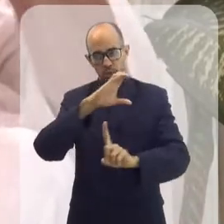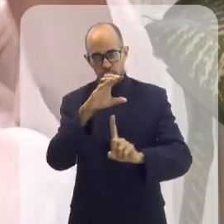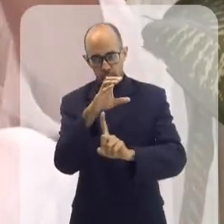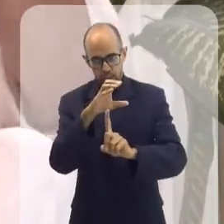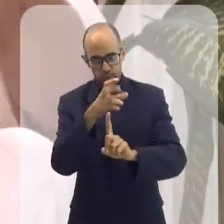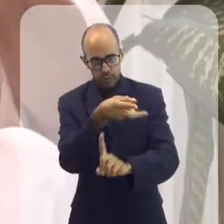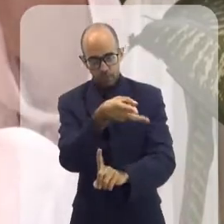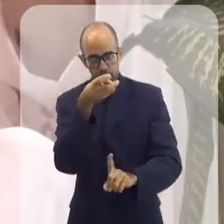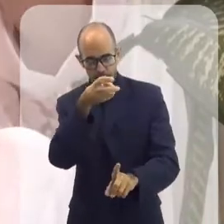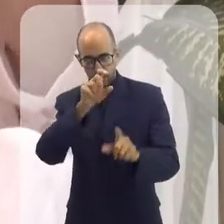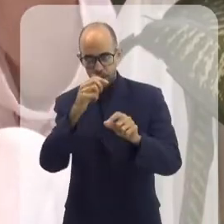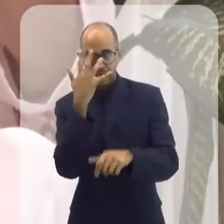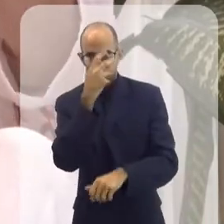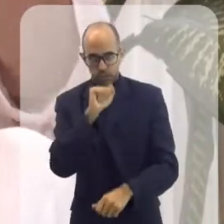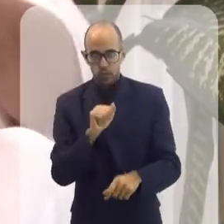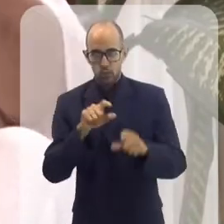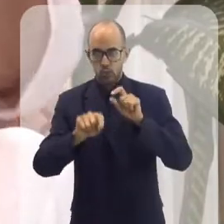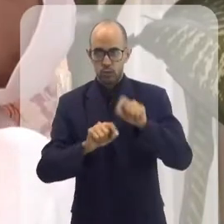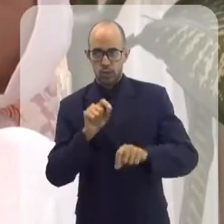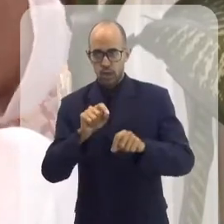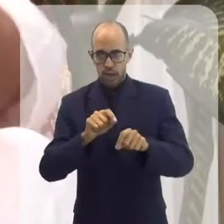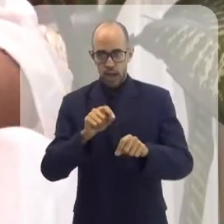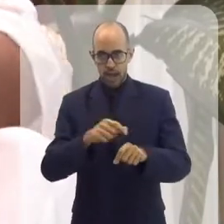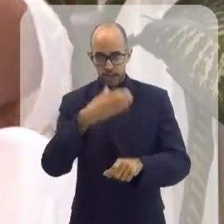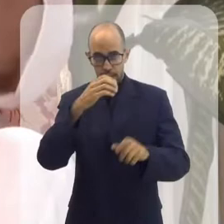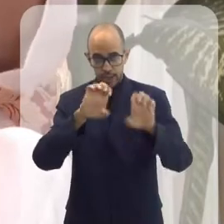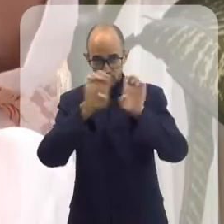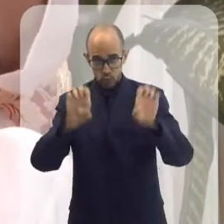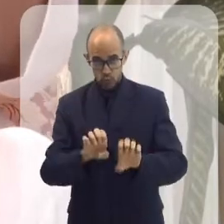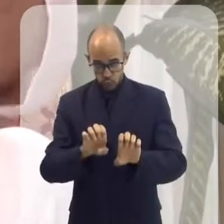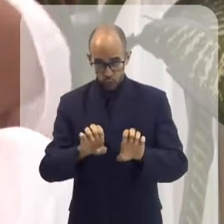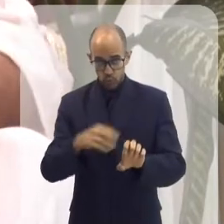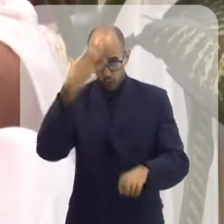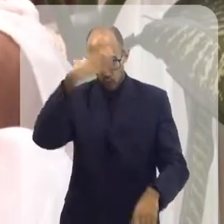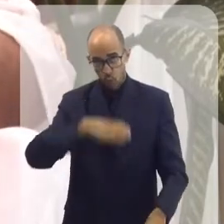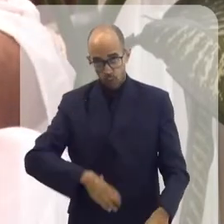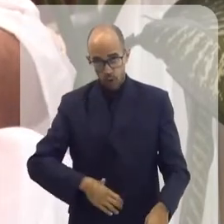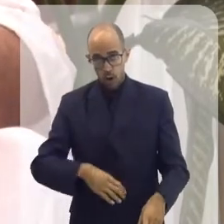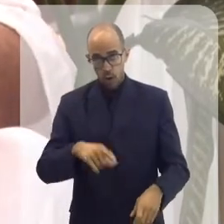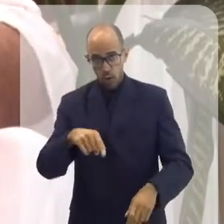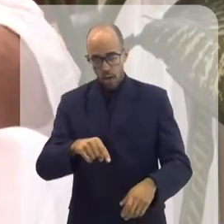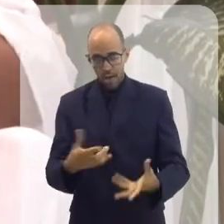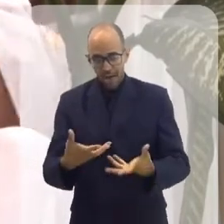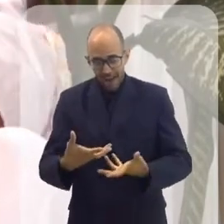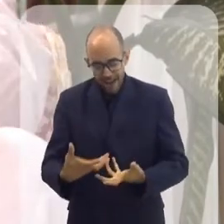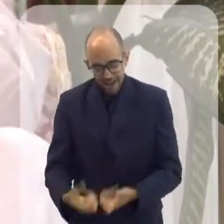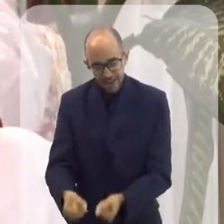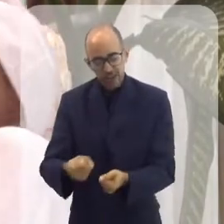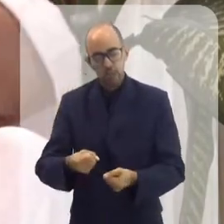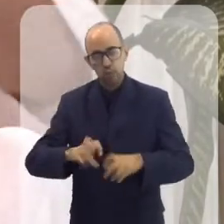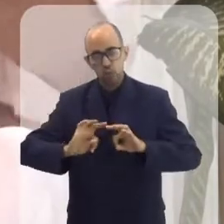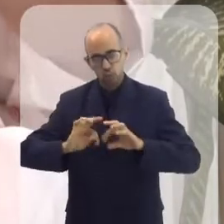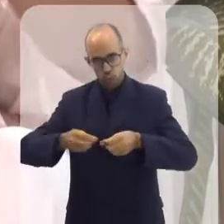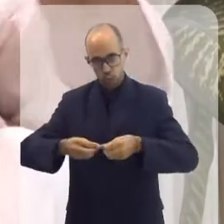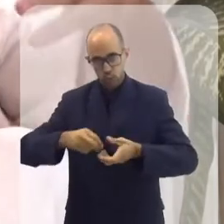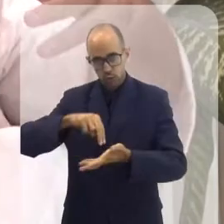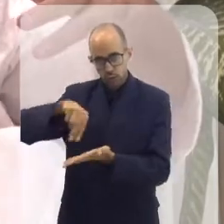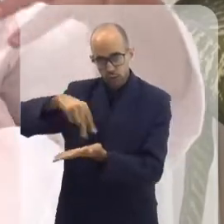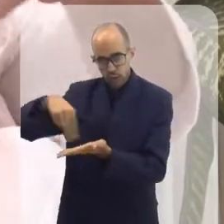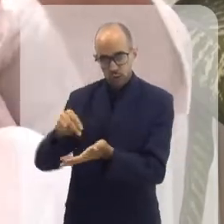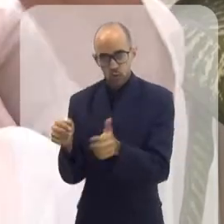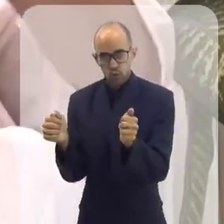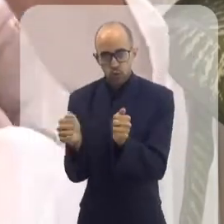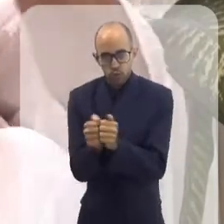que aquele corpo aquela biologia aquela estrutura física é abraçada por todo mundo